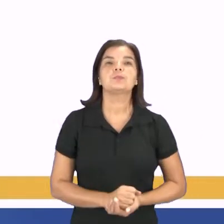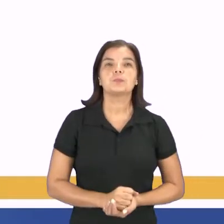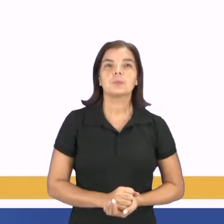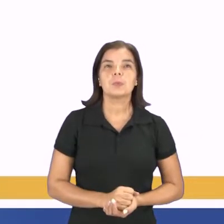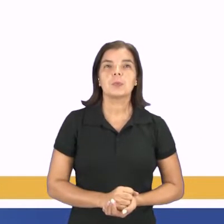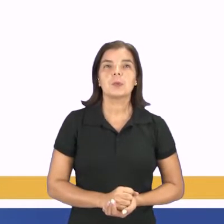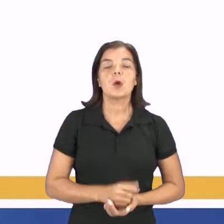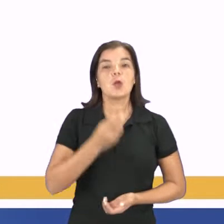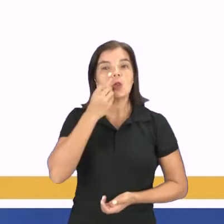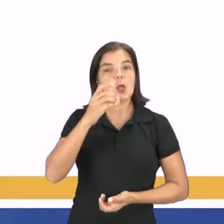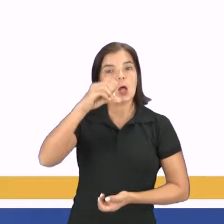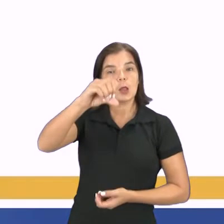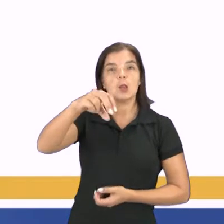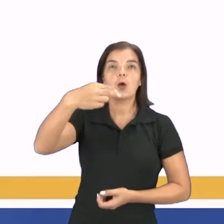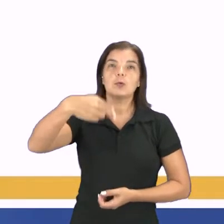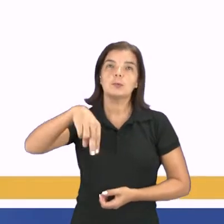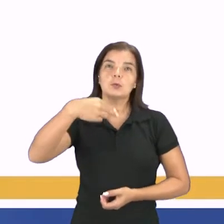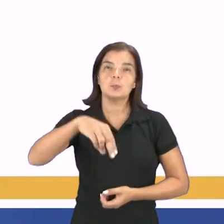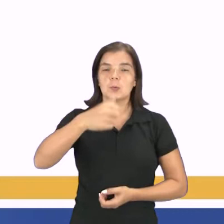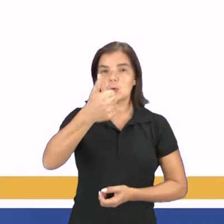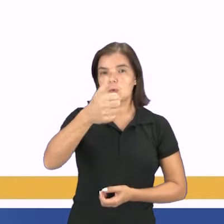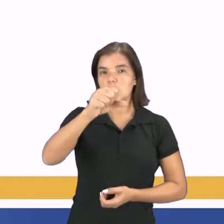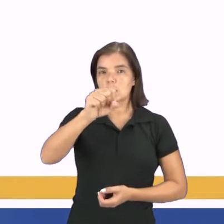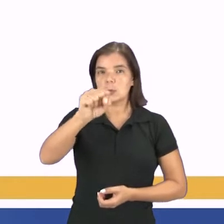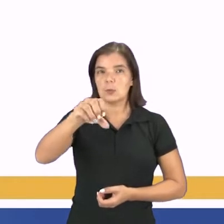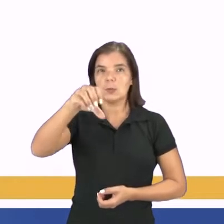cultural. No dia 9 de novembro de